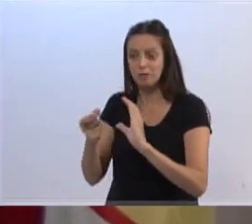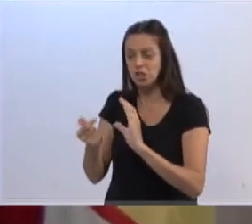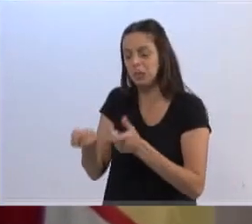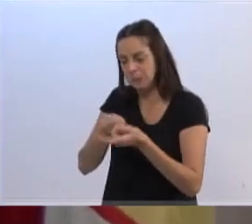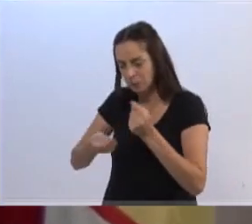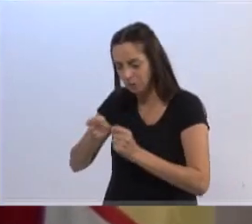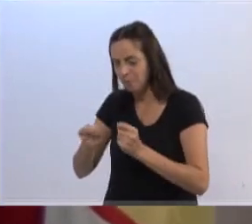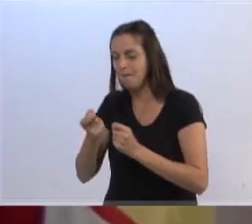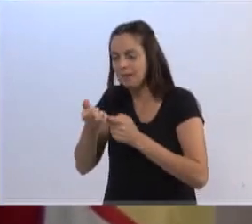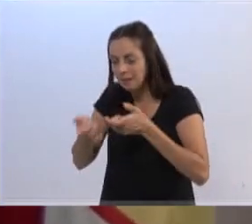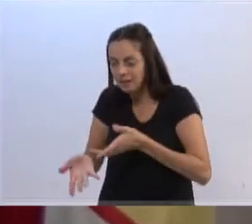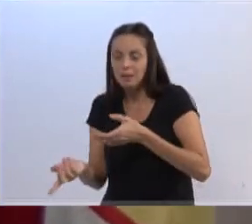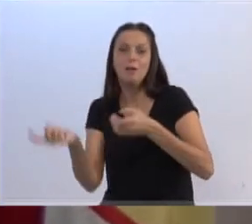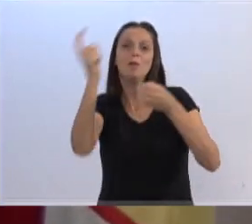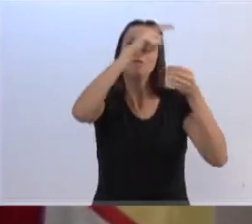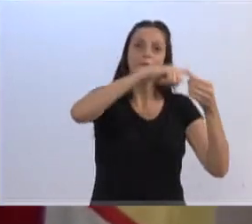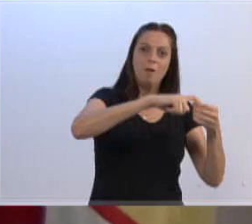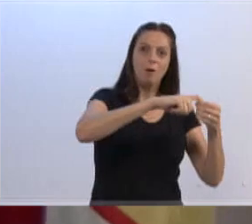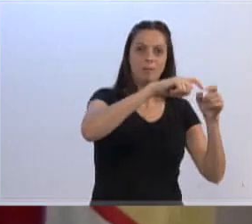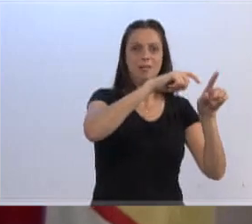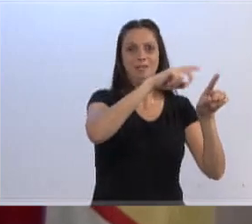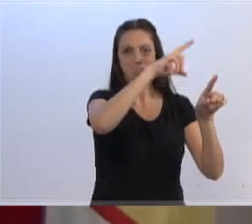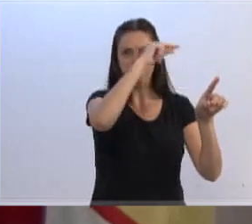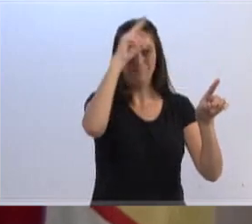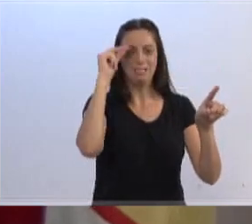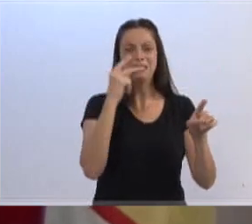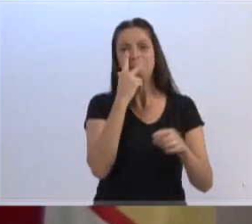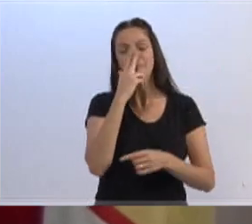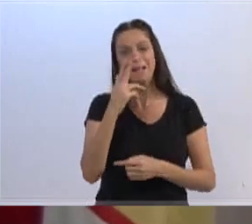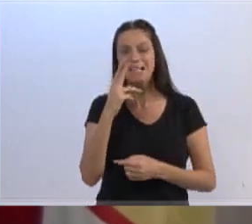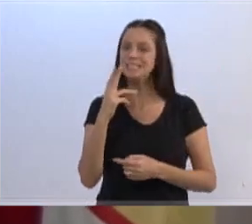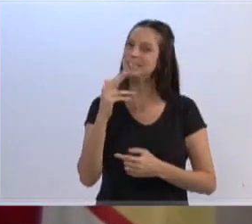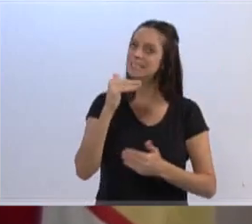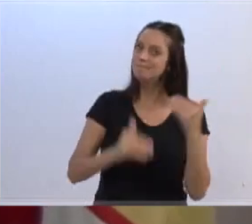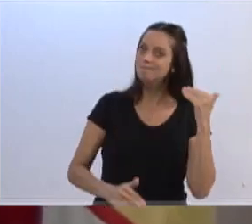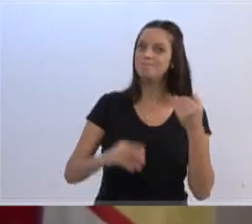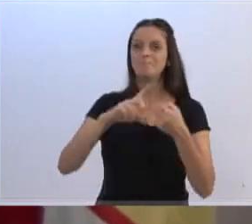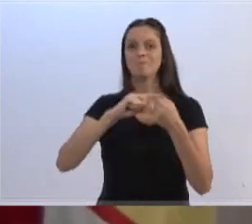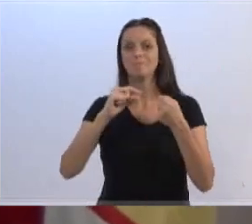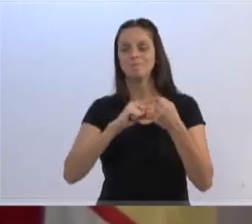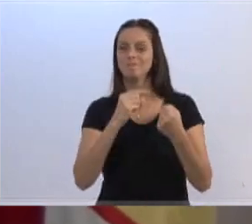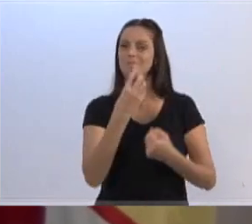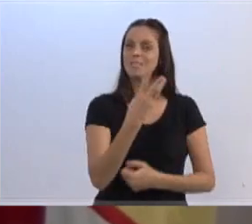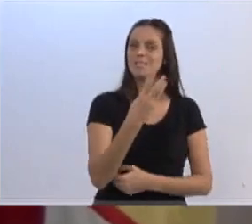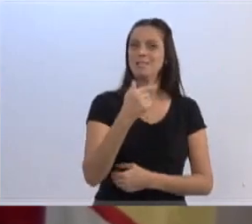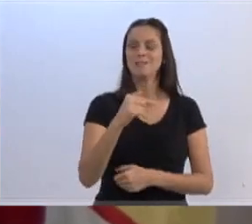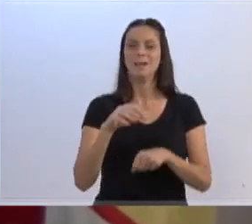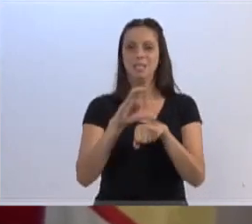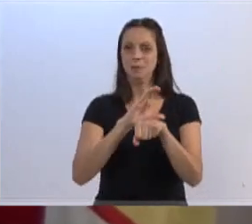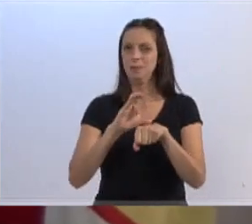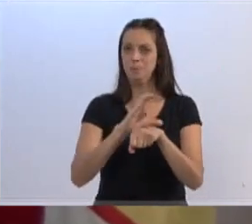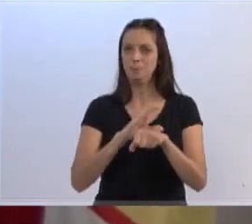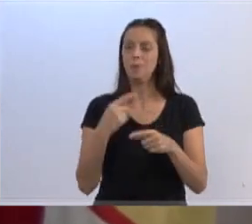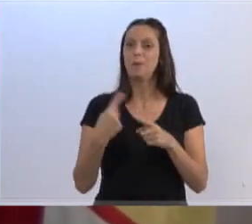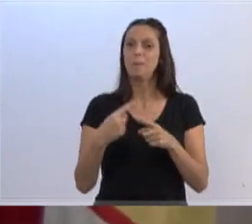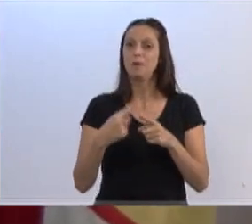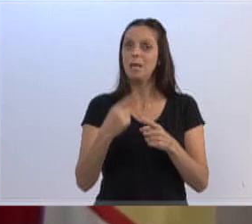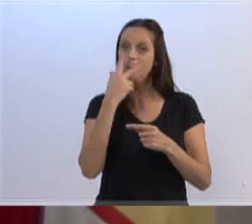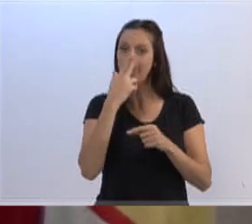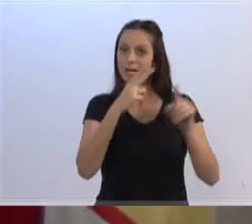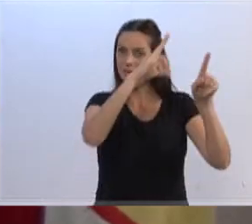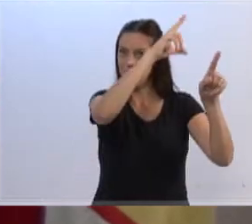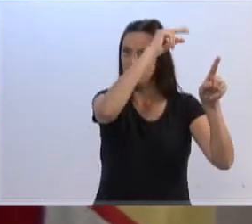me parece que fere um pouco o princípio da impessoalidade do artigo 37 da Constituição, porque isso traz uma certa relação de